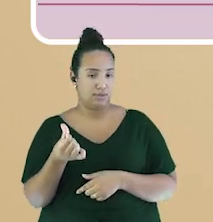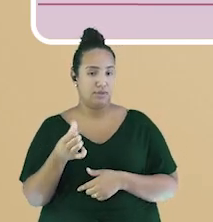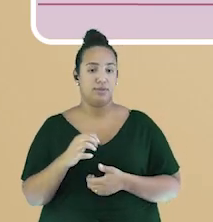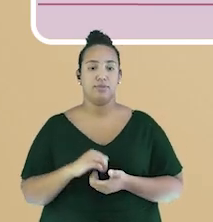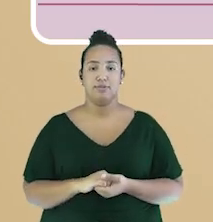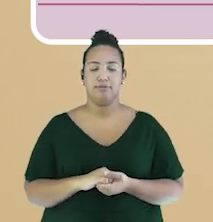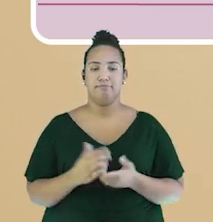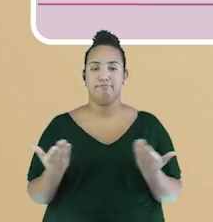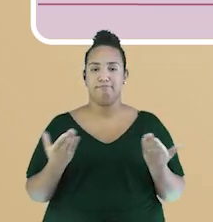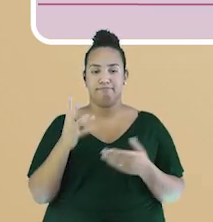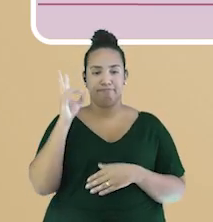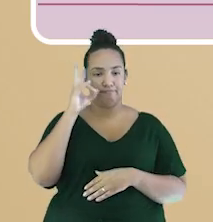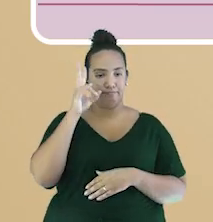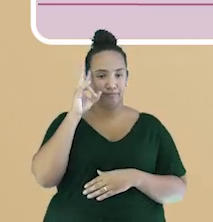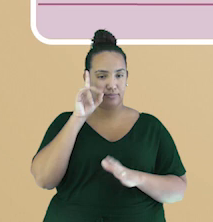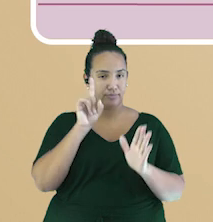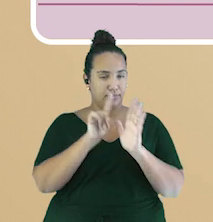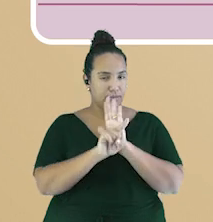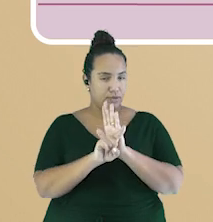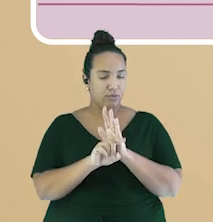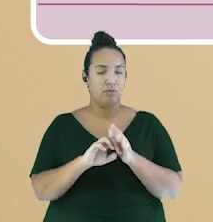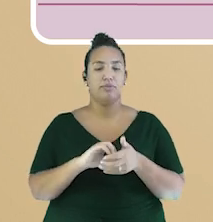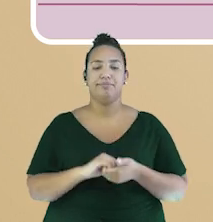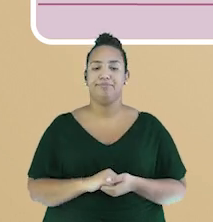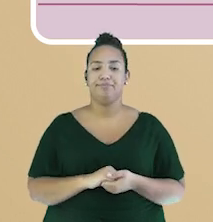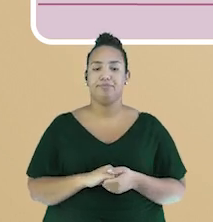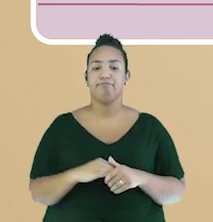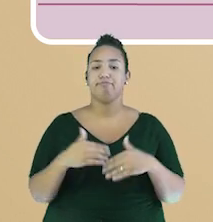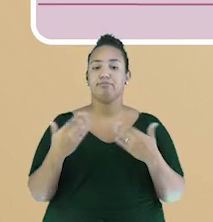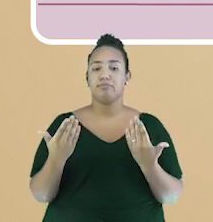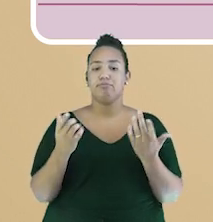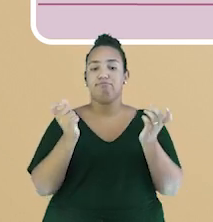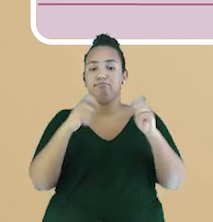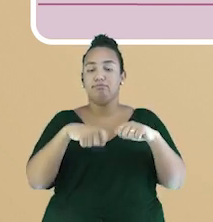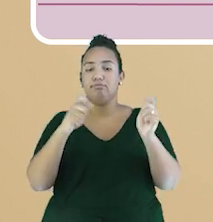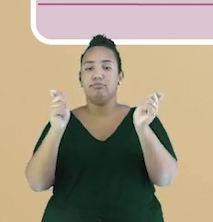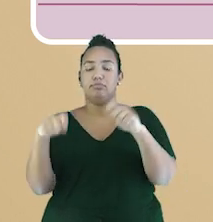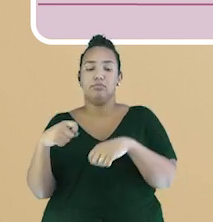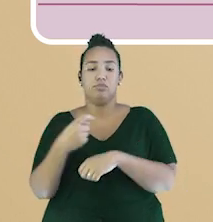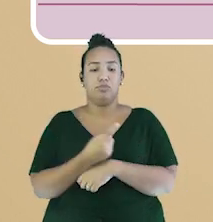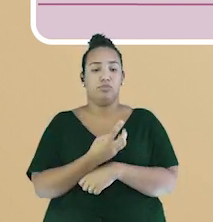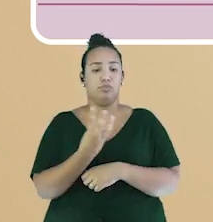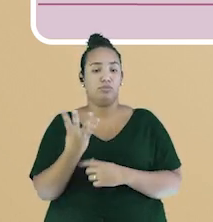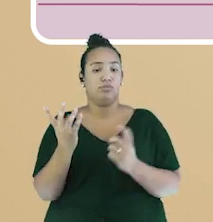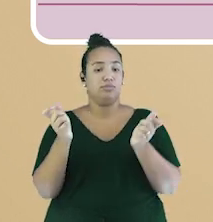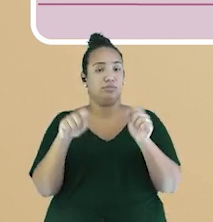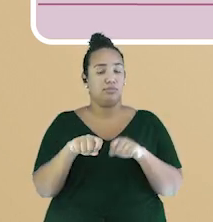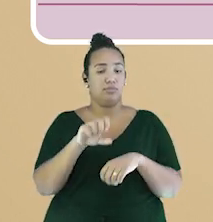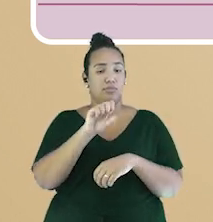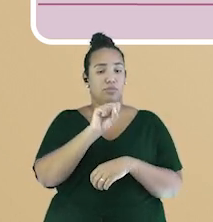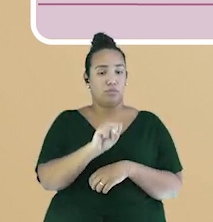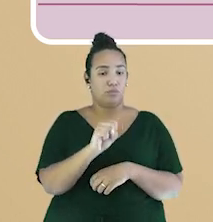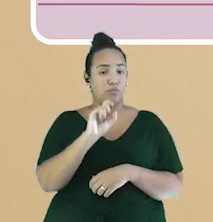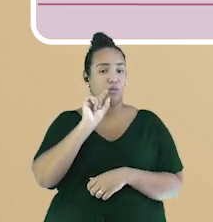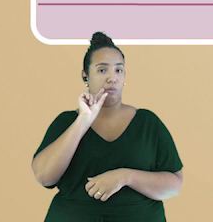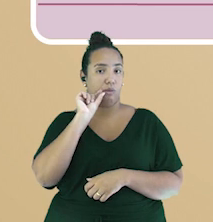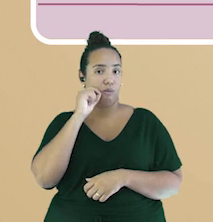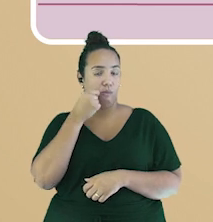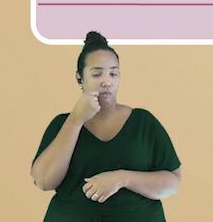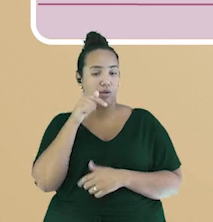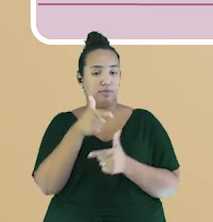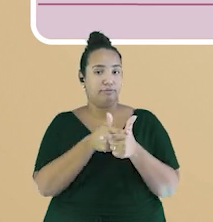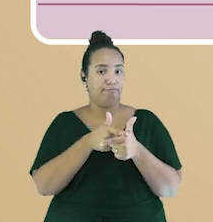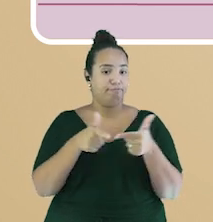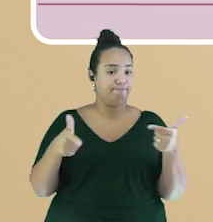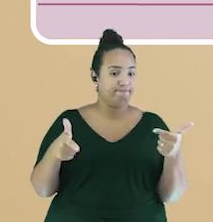na pergunta de José. De quantas maneiras diferentes eu posso dividir essas 8 balas em grupos?